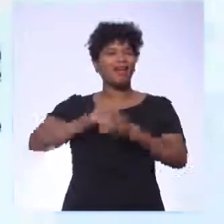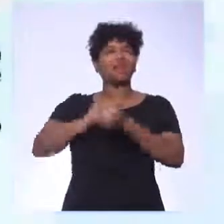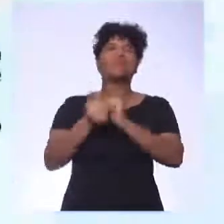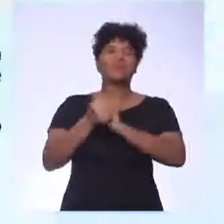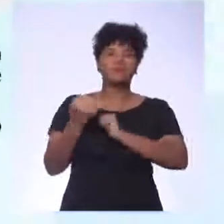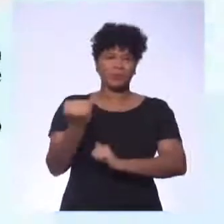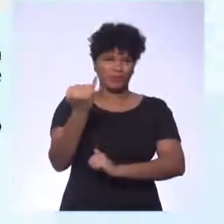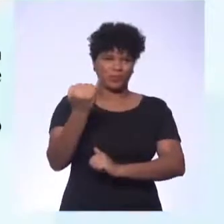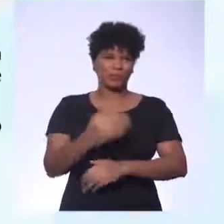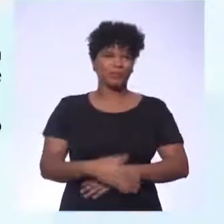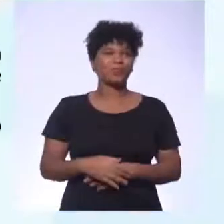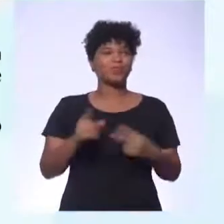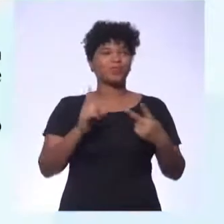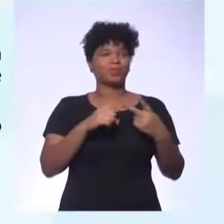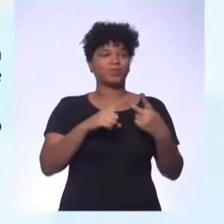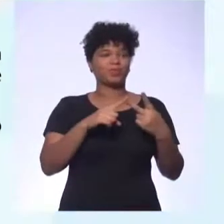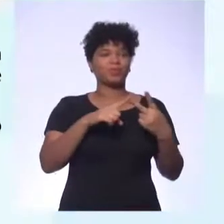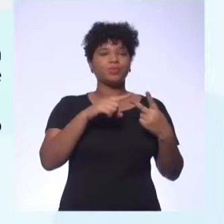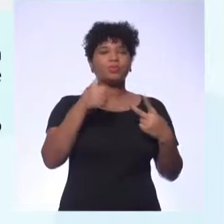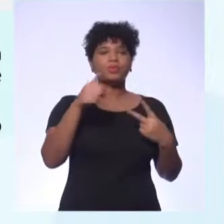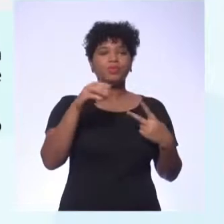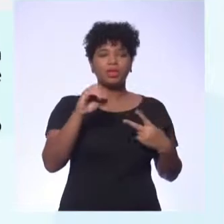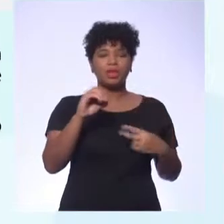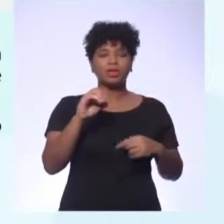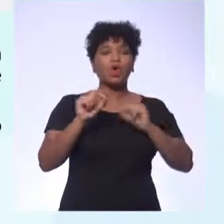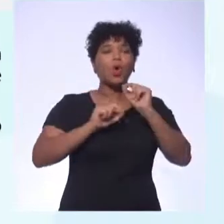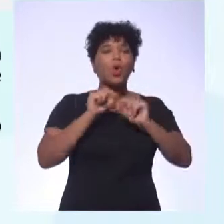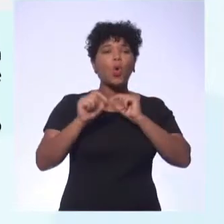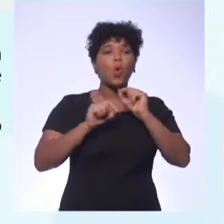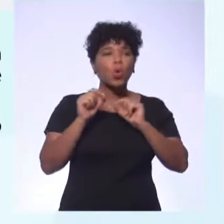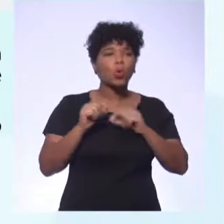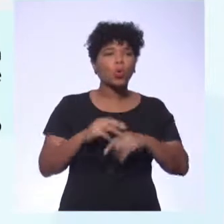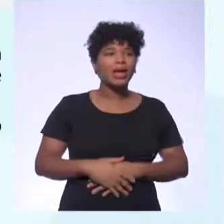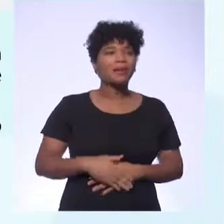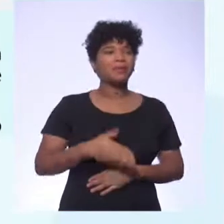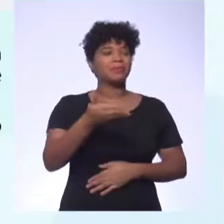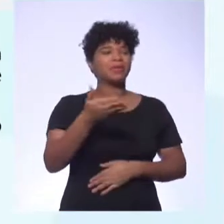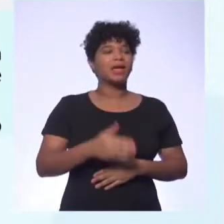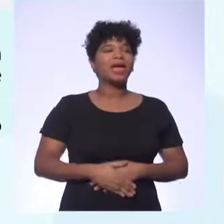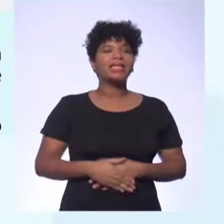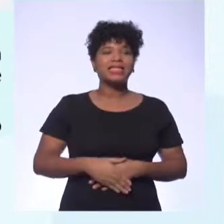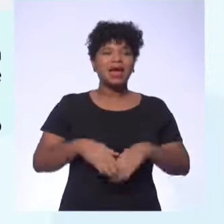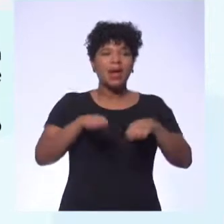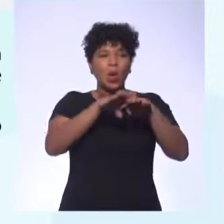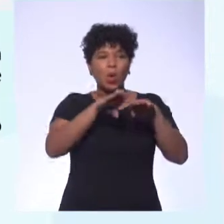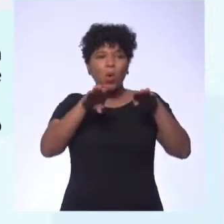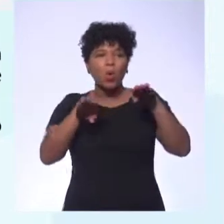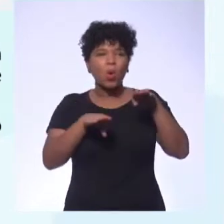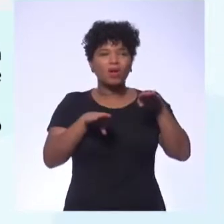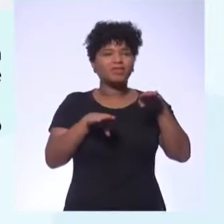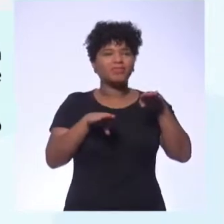ó, redução das desigualdades. Reduzir as desigualdades dentro dos países